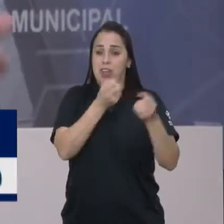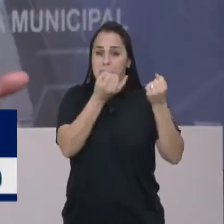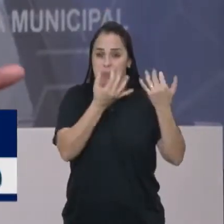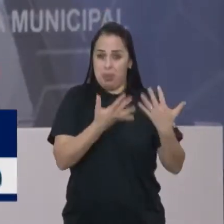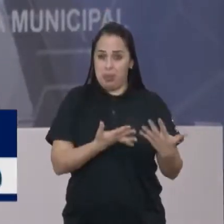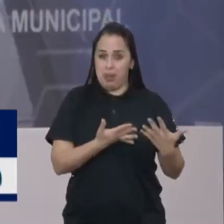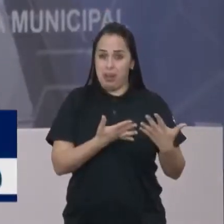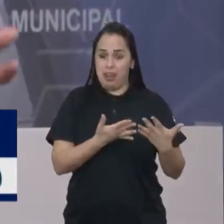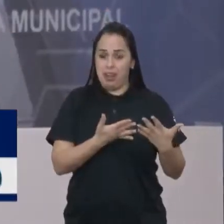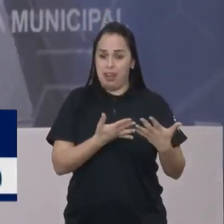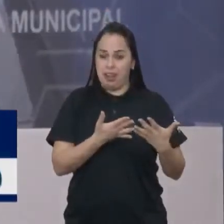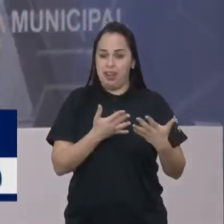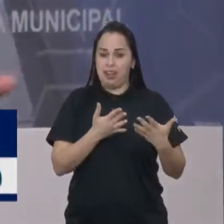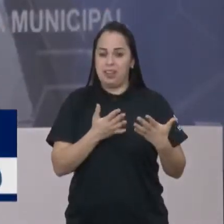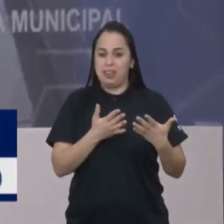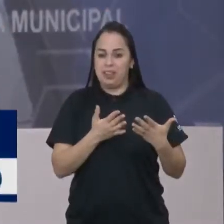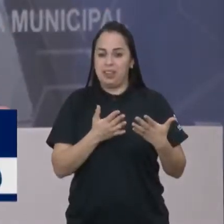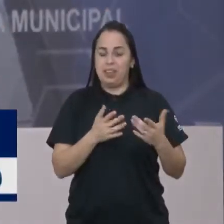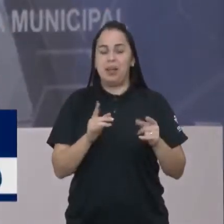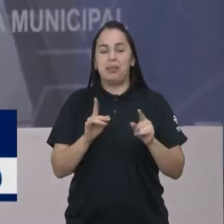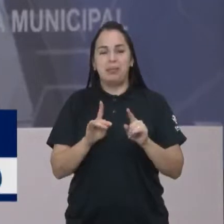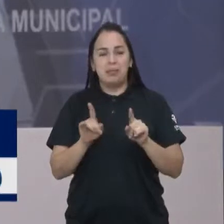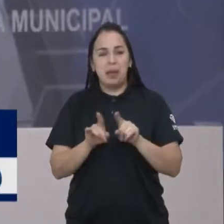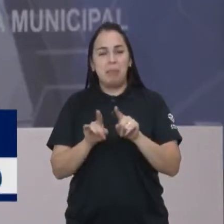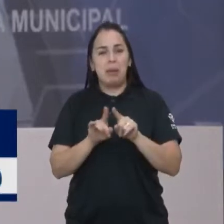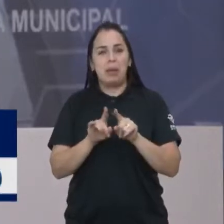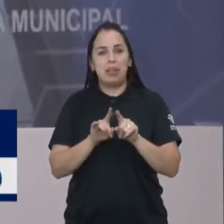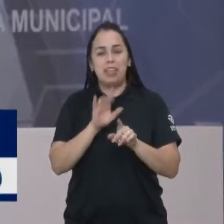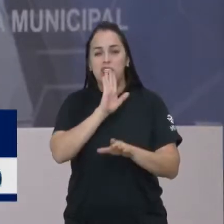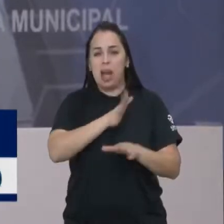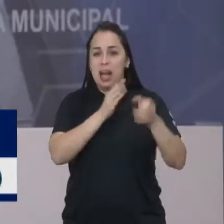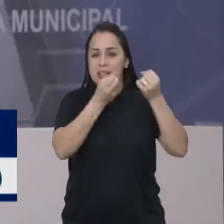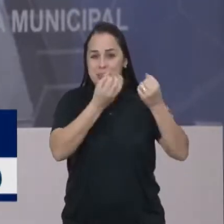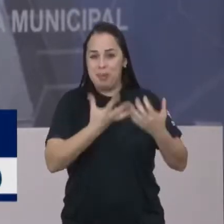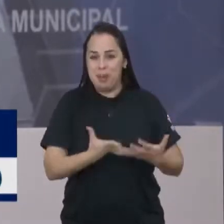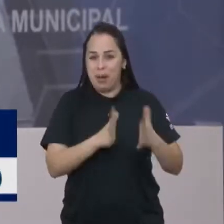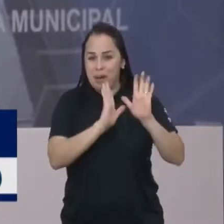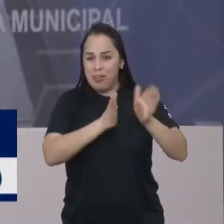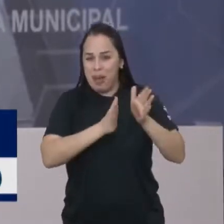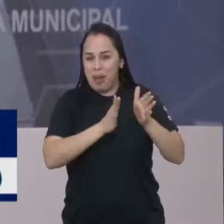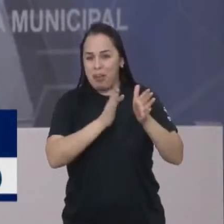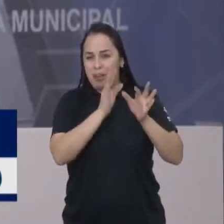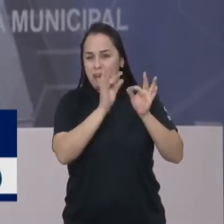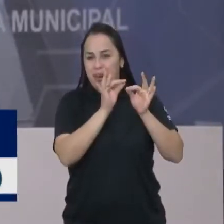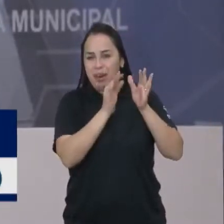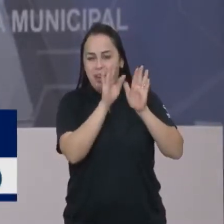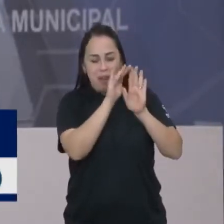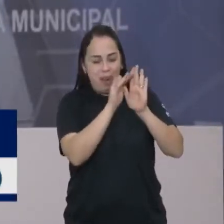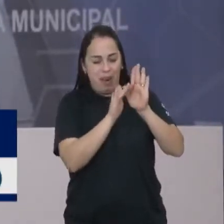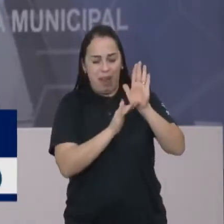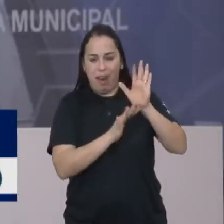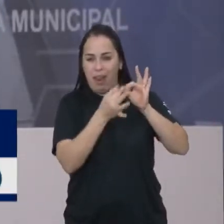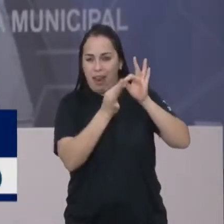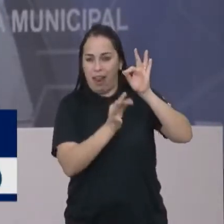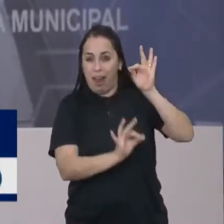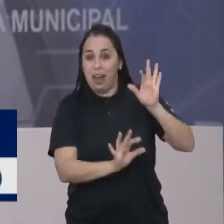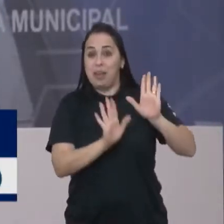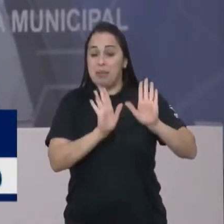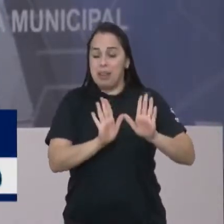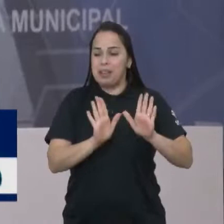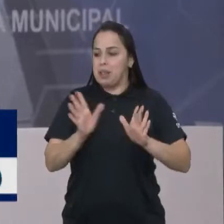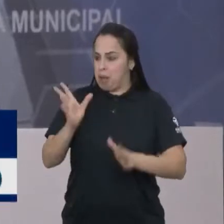até tirou, acho que, parte do que eu poderia falar, porque já falaram tanta coisa, né, Ricardo? E